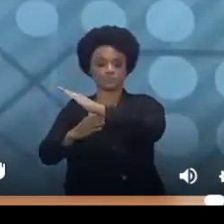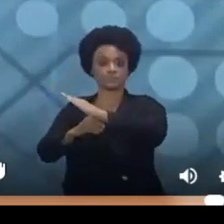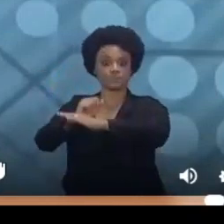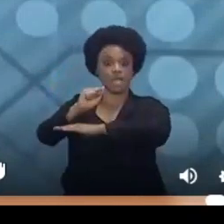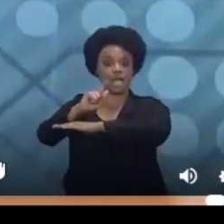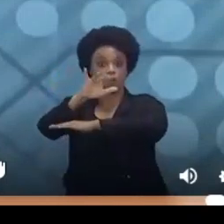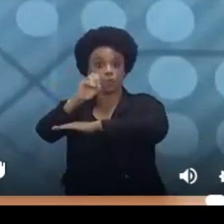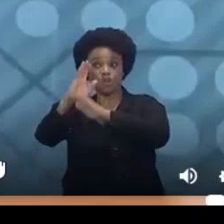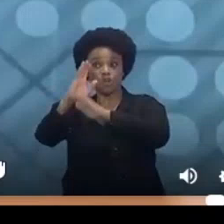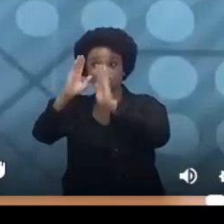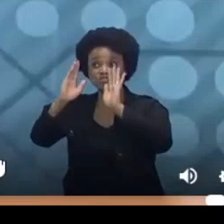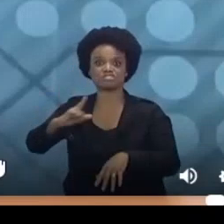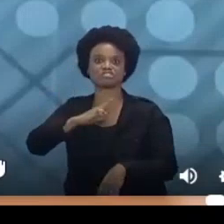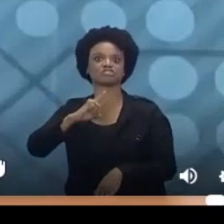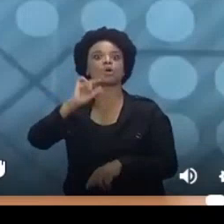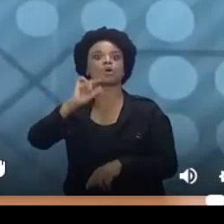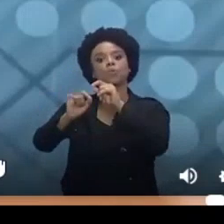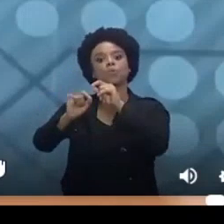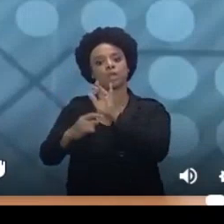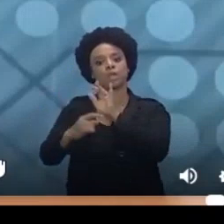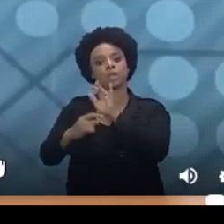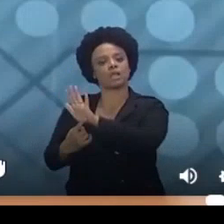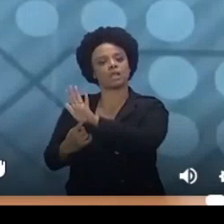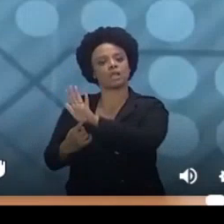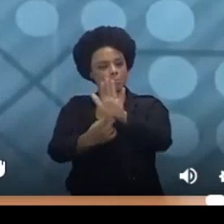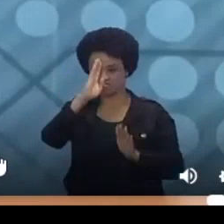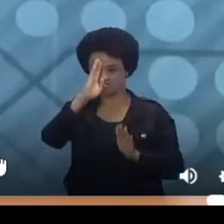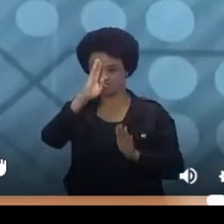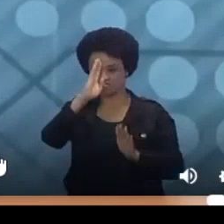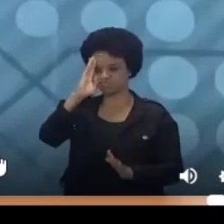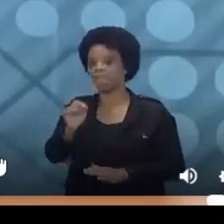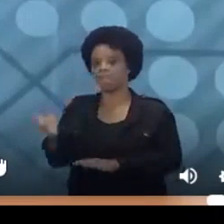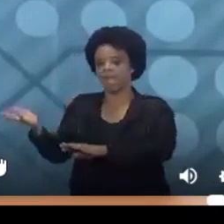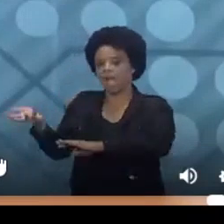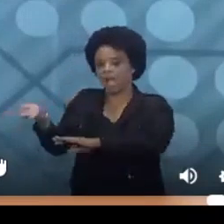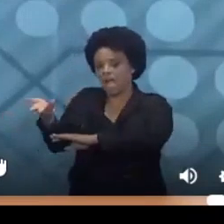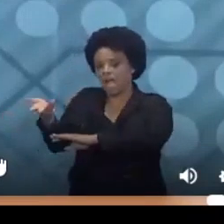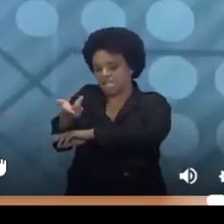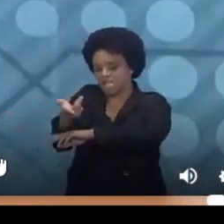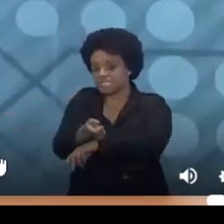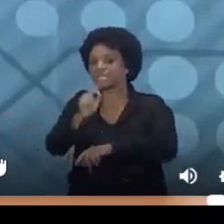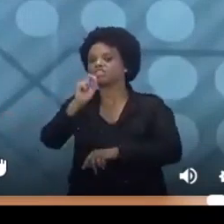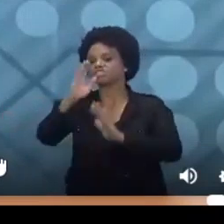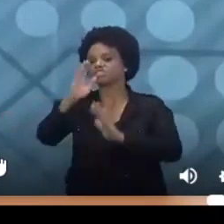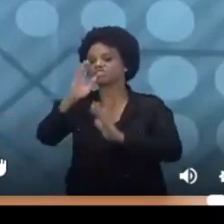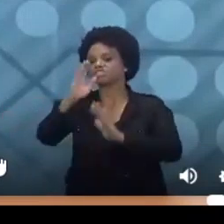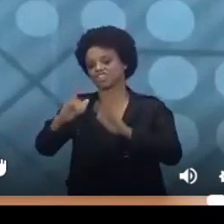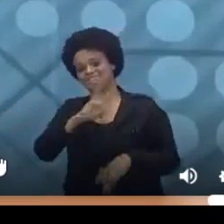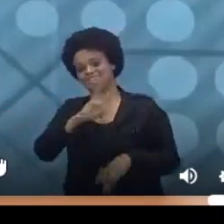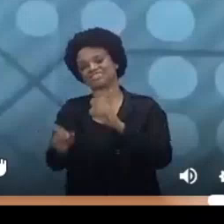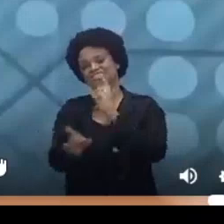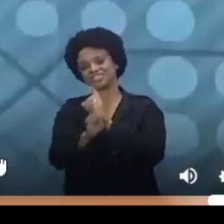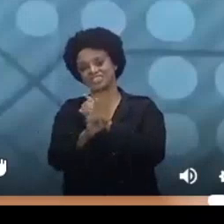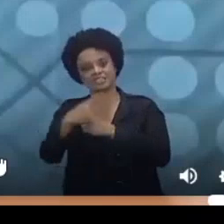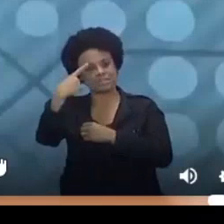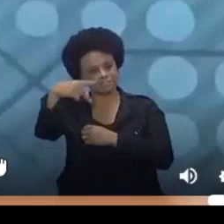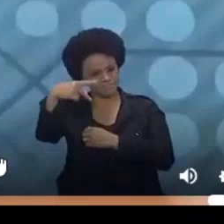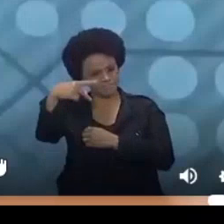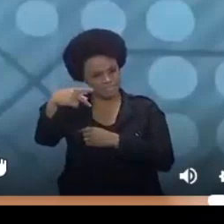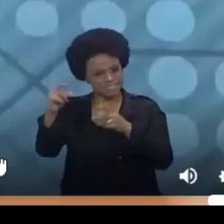tem, isso reflete diretamente com a aceleração que você está encontrando. Então, já que você vai estar